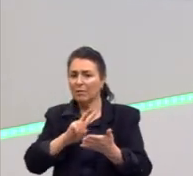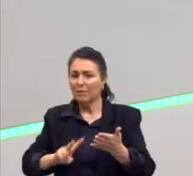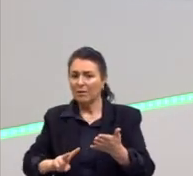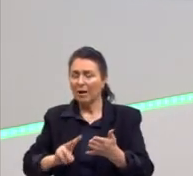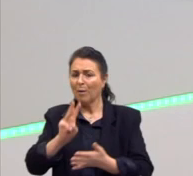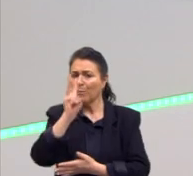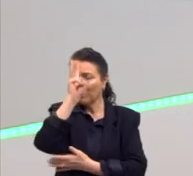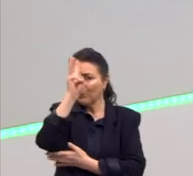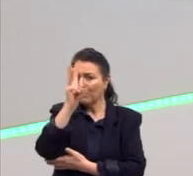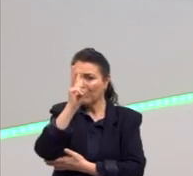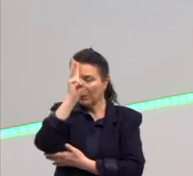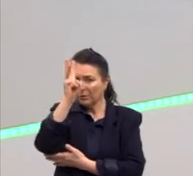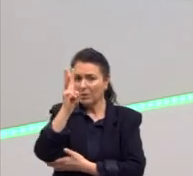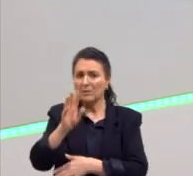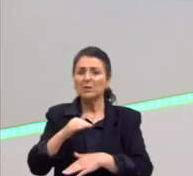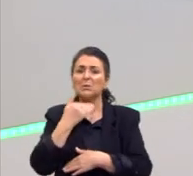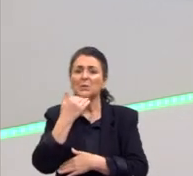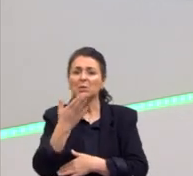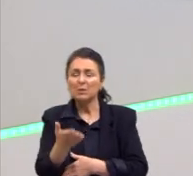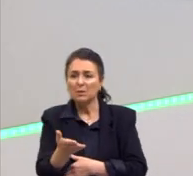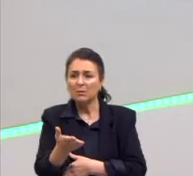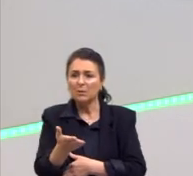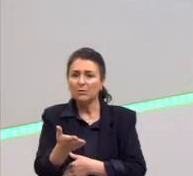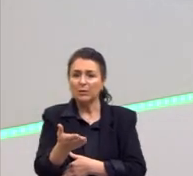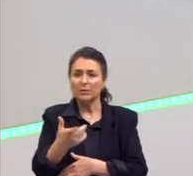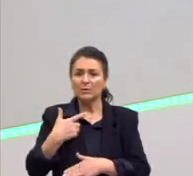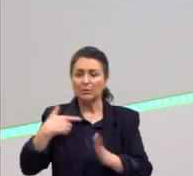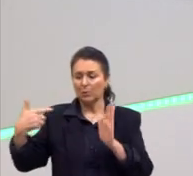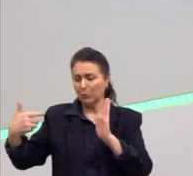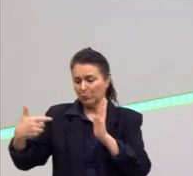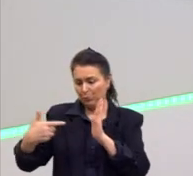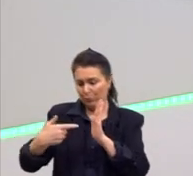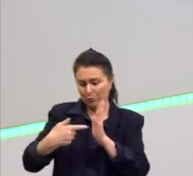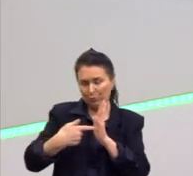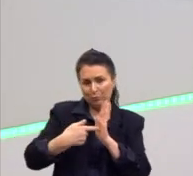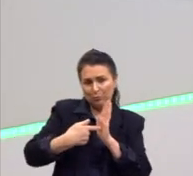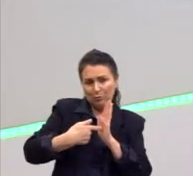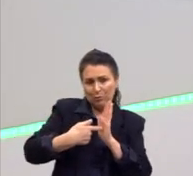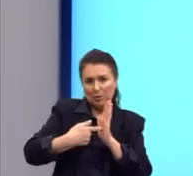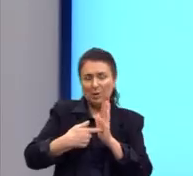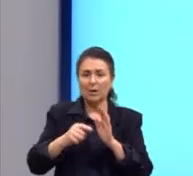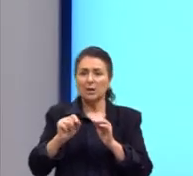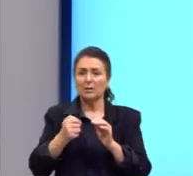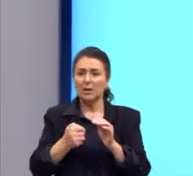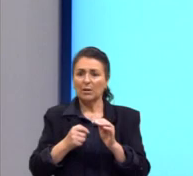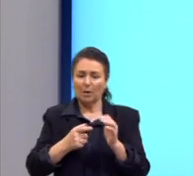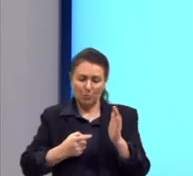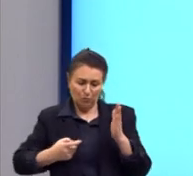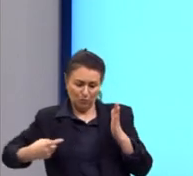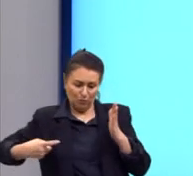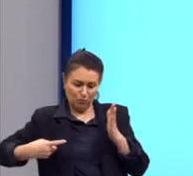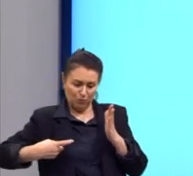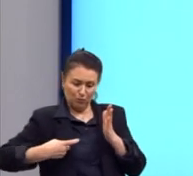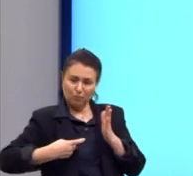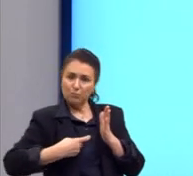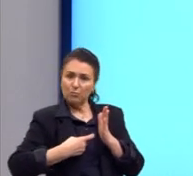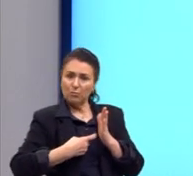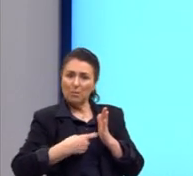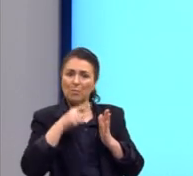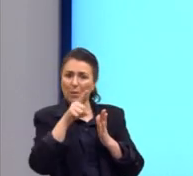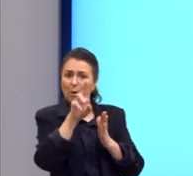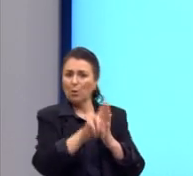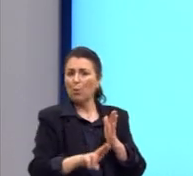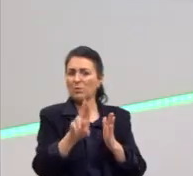a potência então não adianta nessa já tem uma furadeira na minha casa que ela não tá dando conta daquele serviço que eu preciso